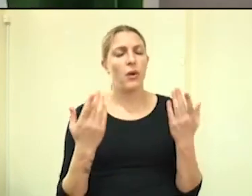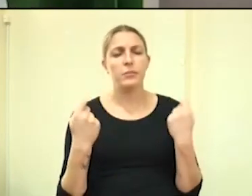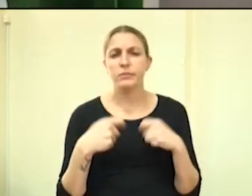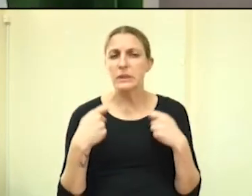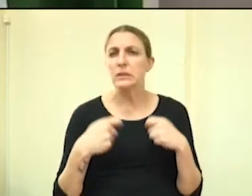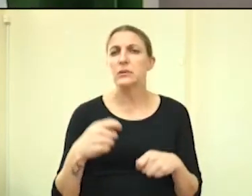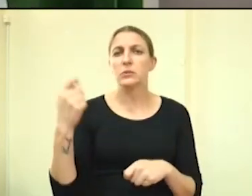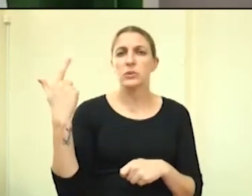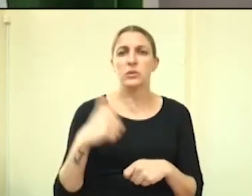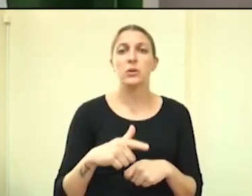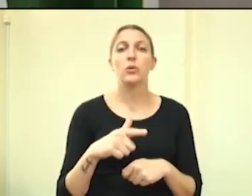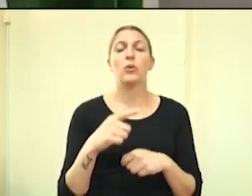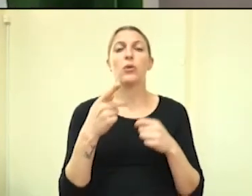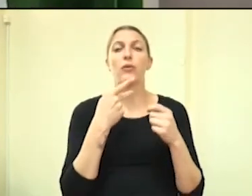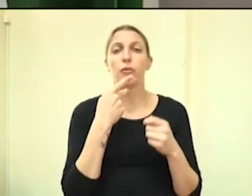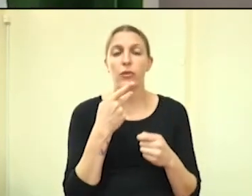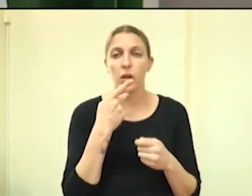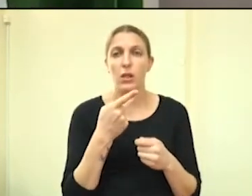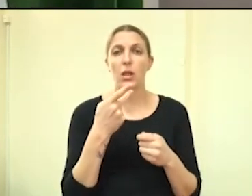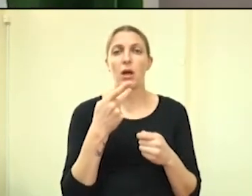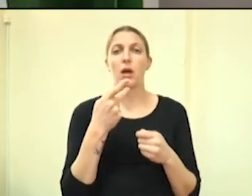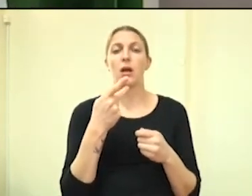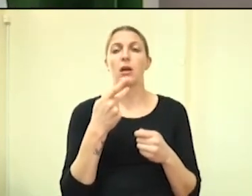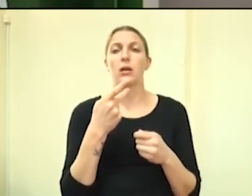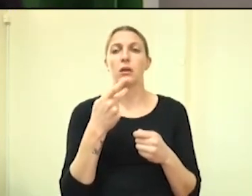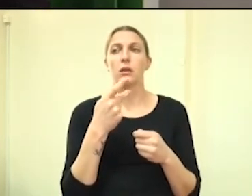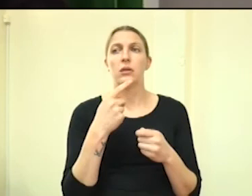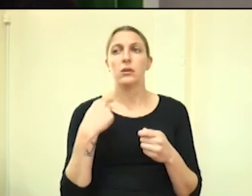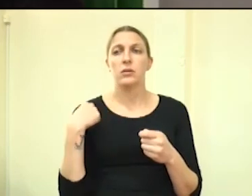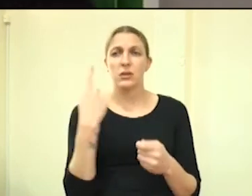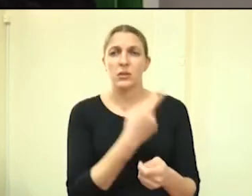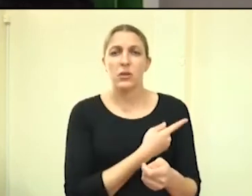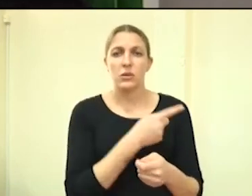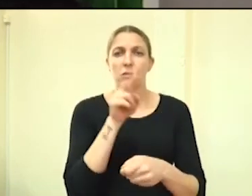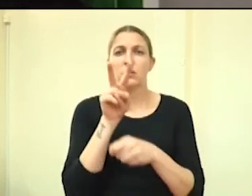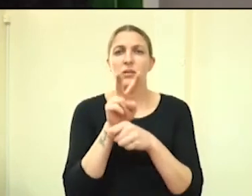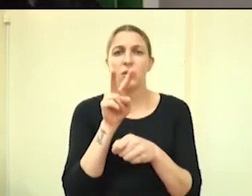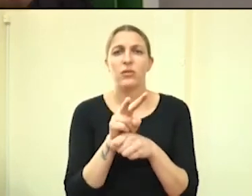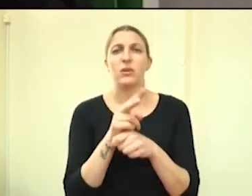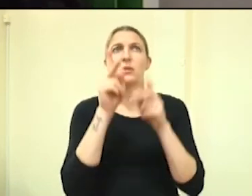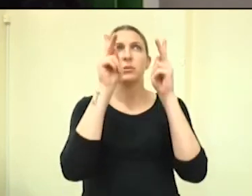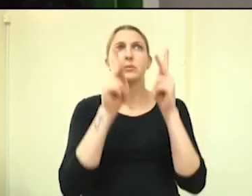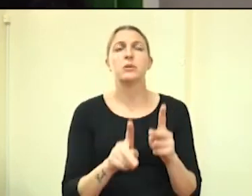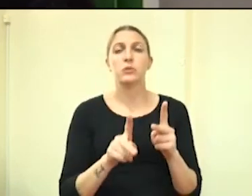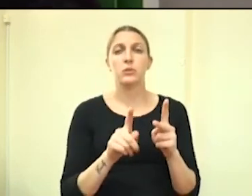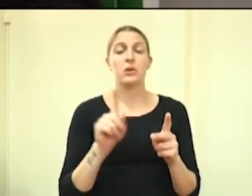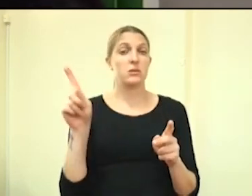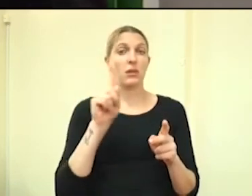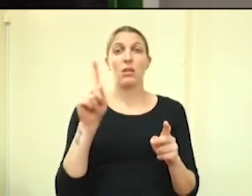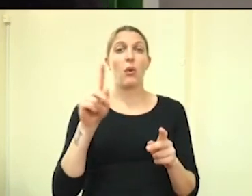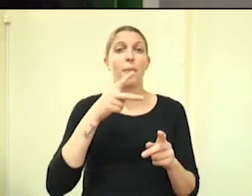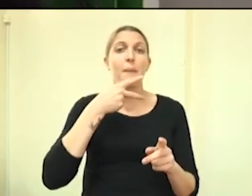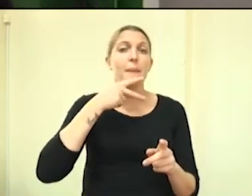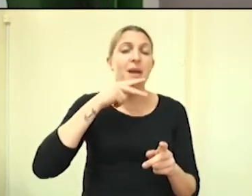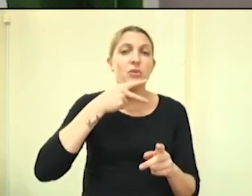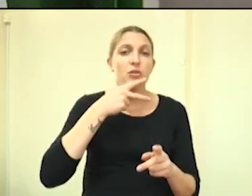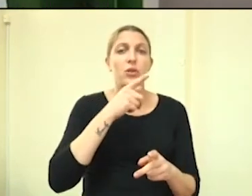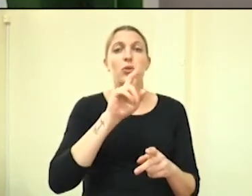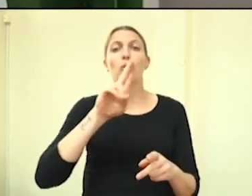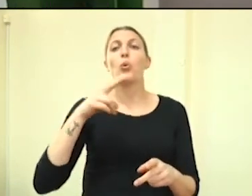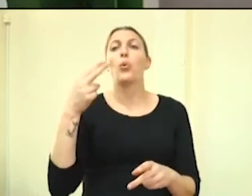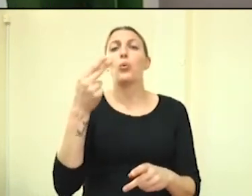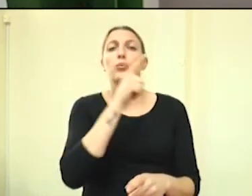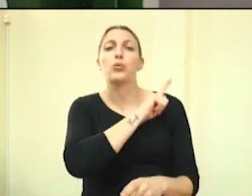prefeito que a gente está defendendo as pessoas aqui nessa casa e não defendendo partido político ou governo que não pensa no trabalhador, que